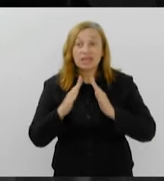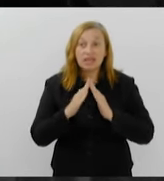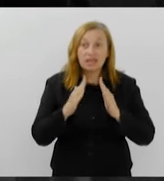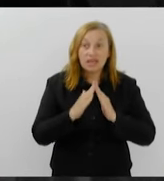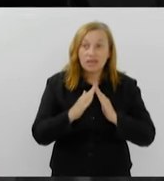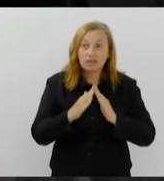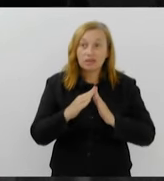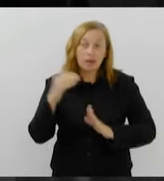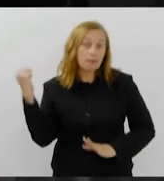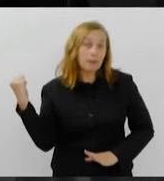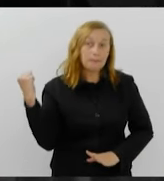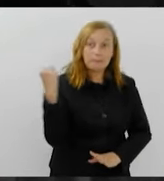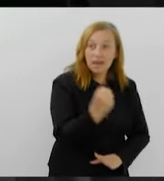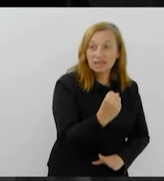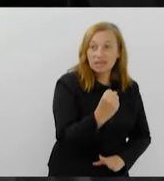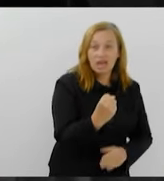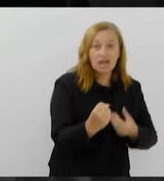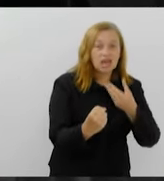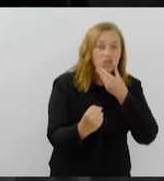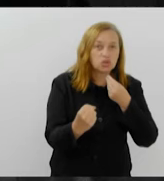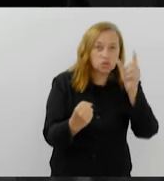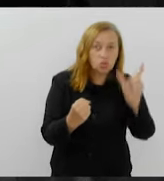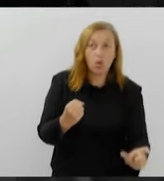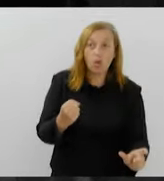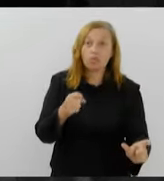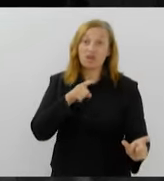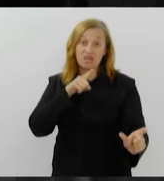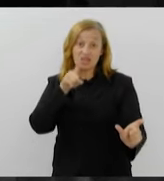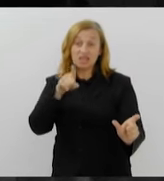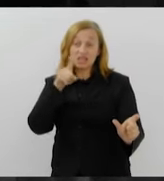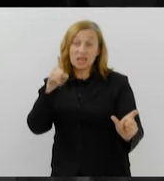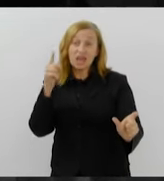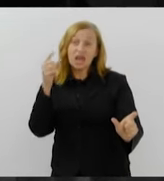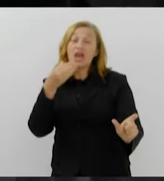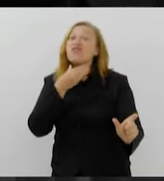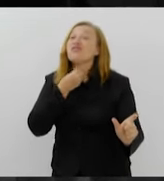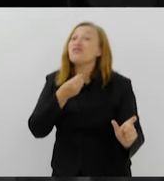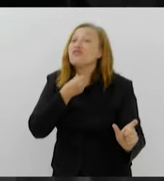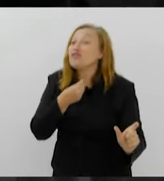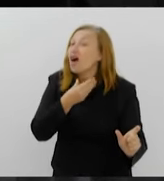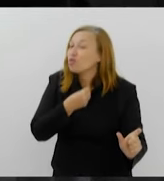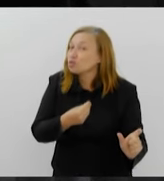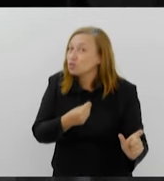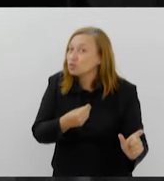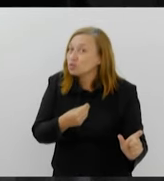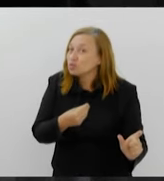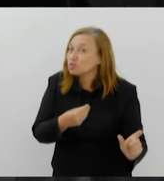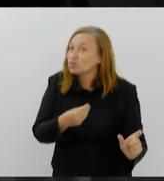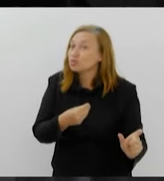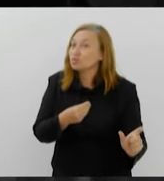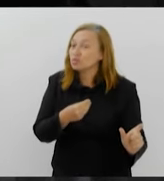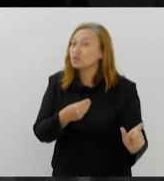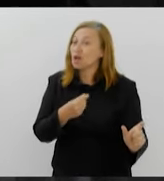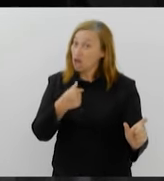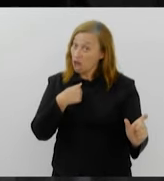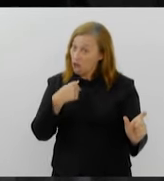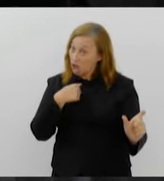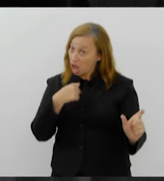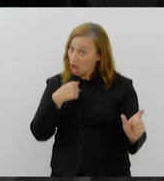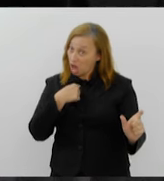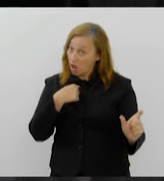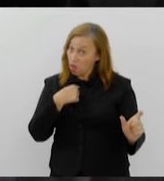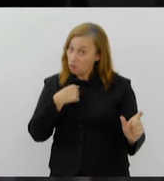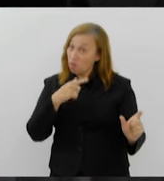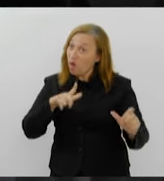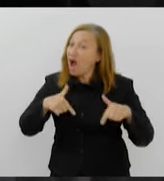assassinar esse canalha isso é calúnia querer me imputar uma tentativa de de homicídio e que eu vou às últimas